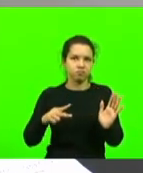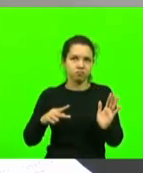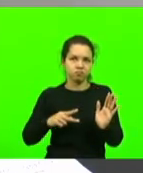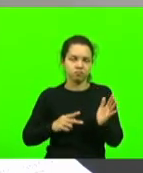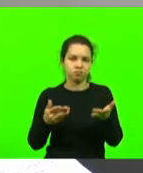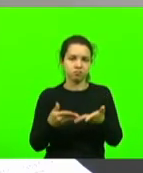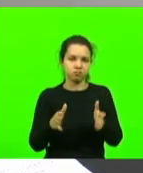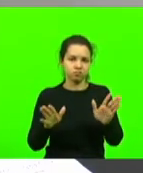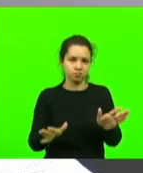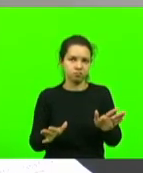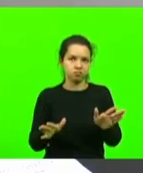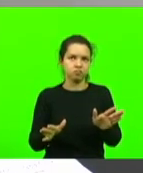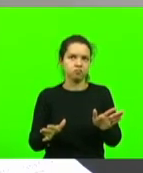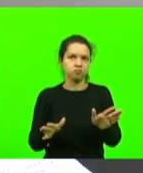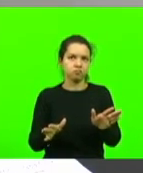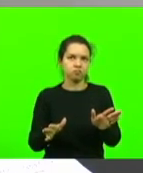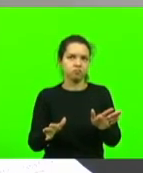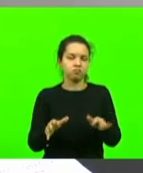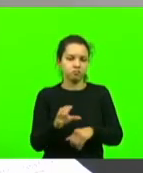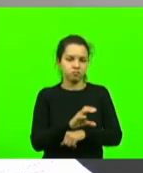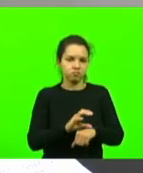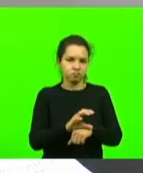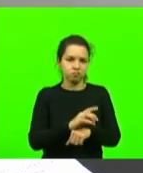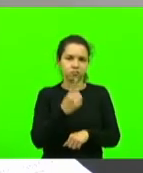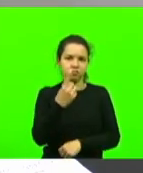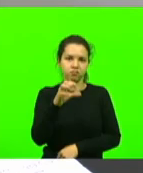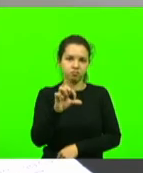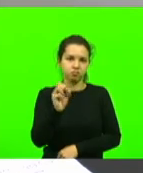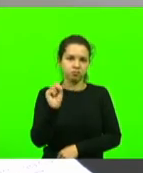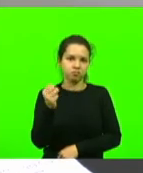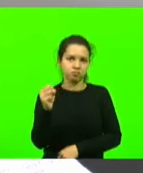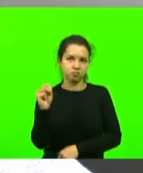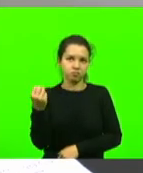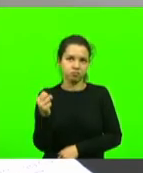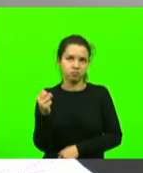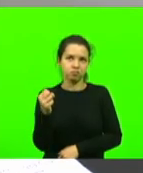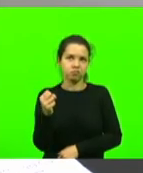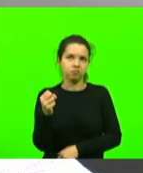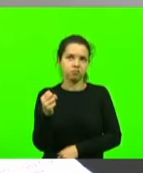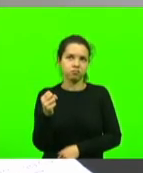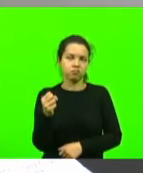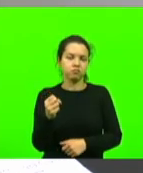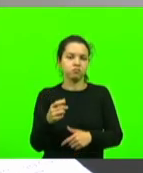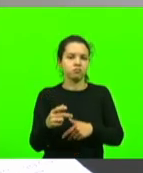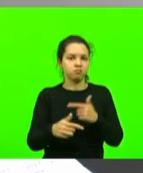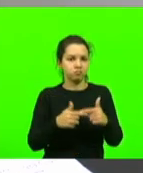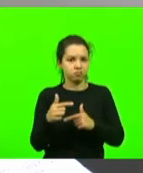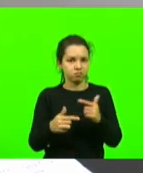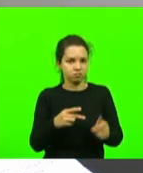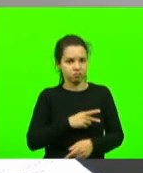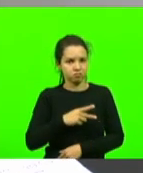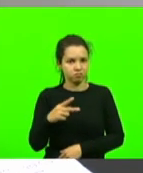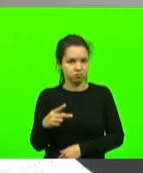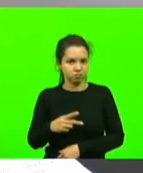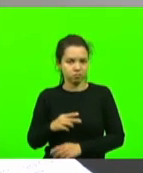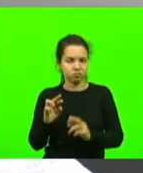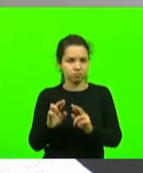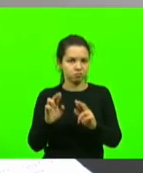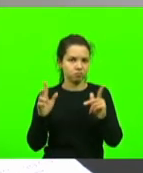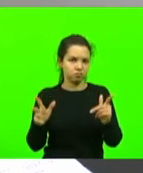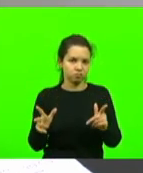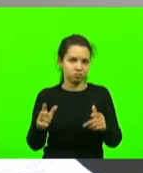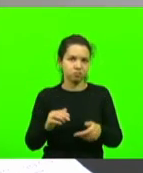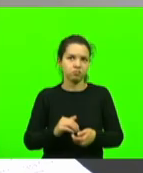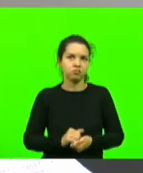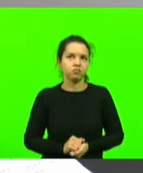porta de entrada chegou com a Constituição de 88 né que deu uma outra cara para o serviço público né então